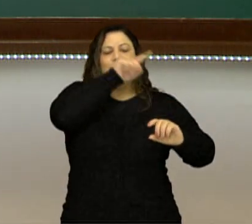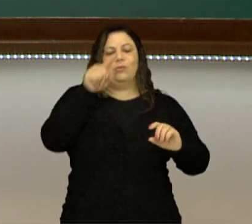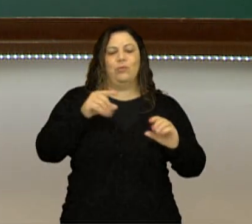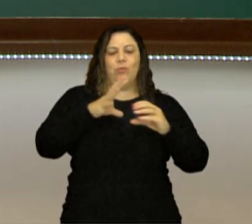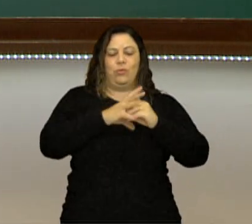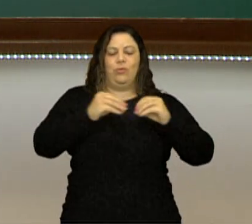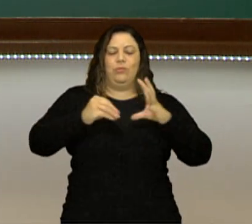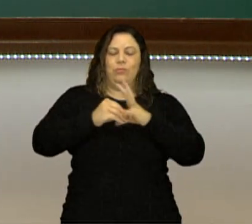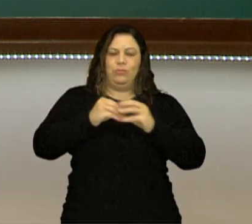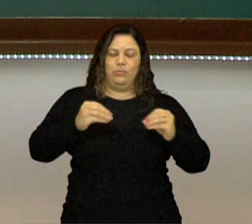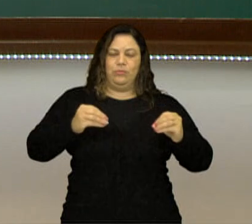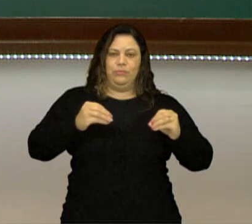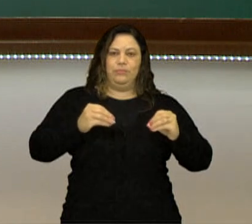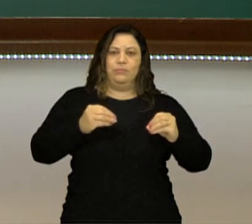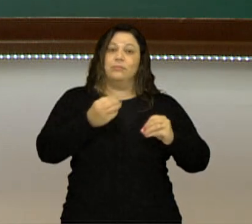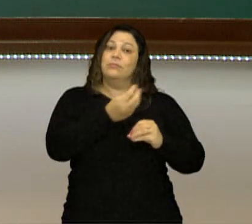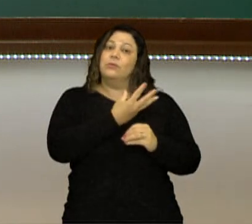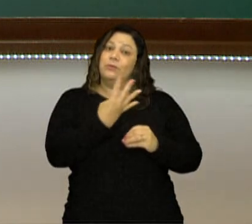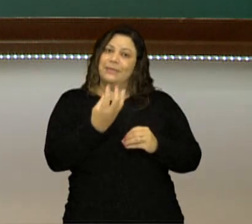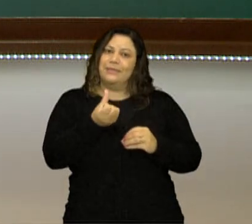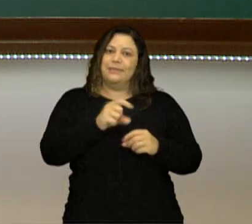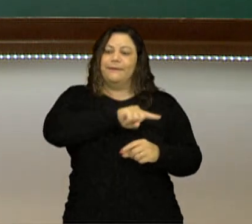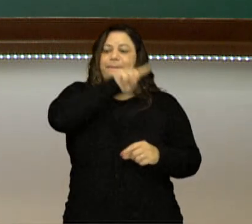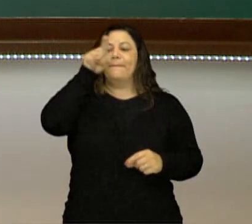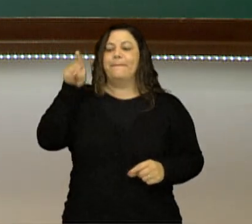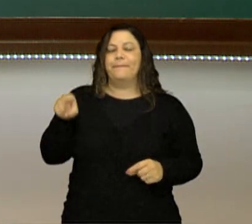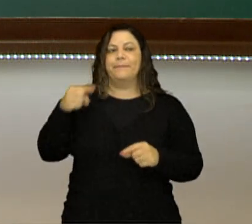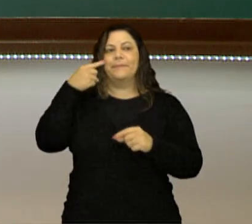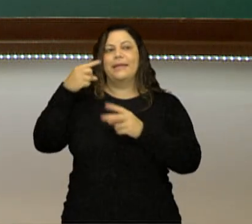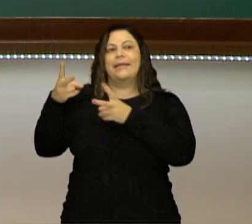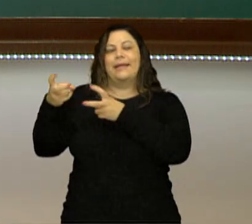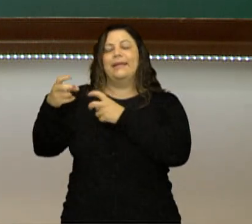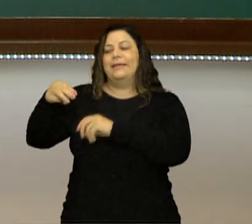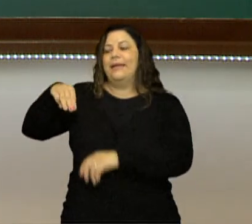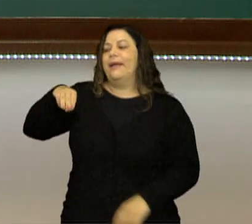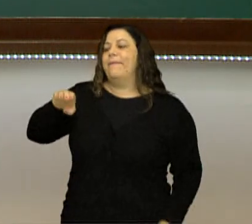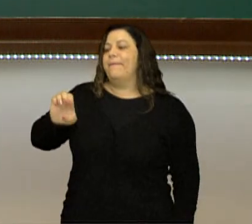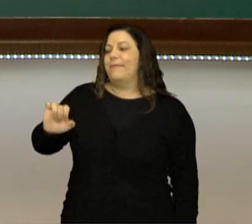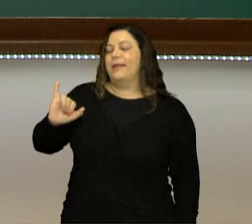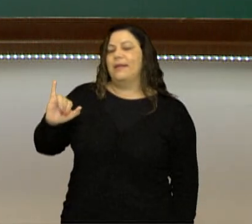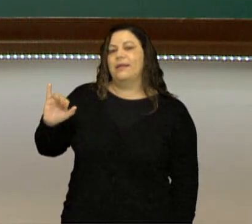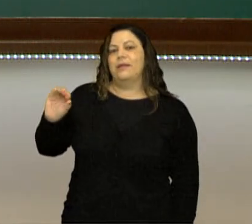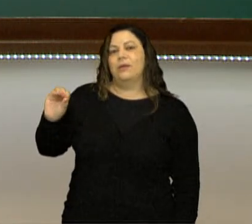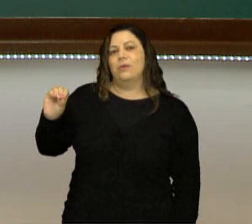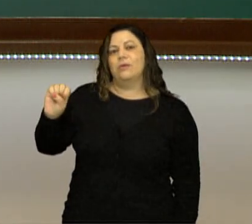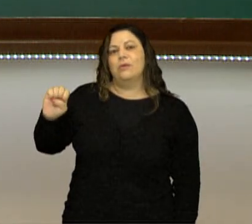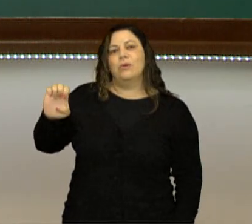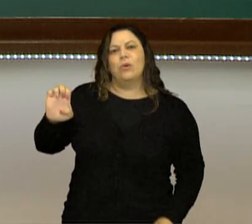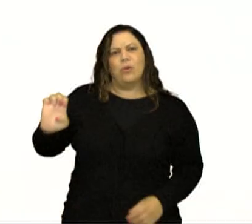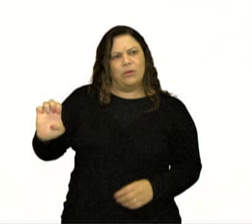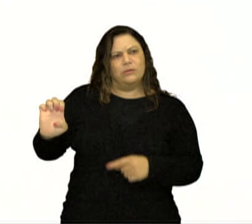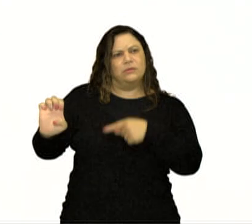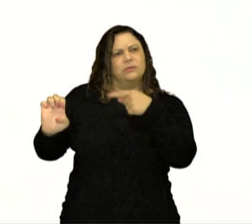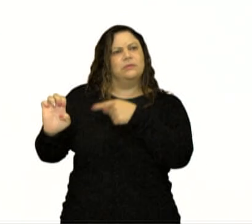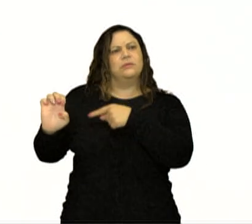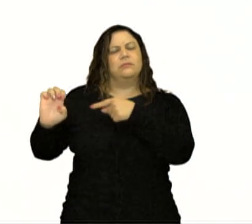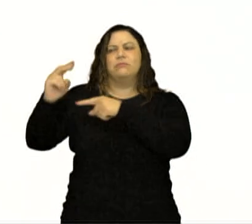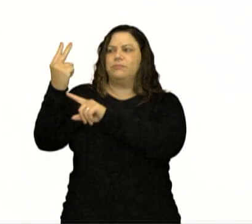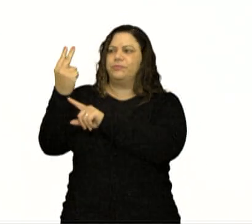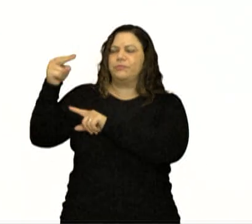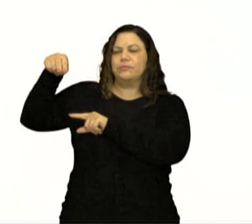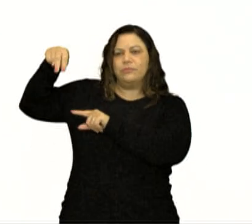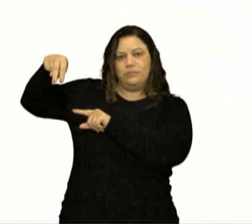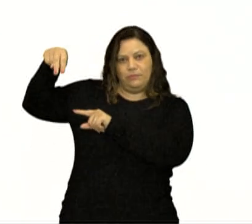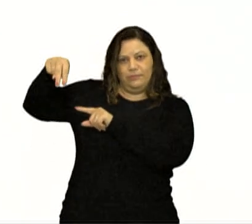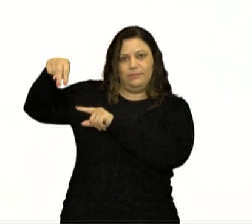também com 46. E a meiose, gente, está falando ali divisão reducional, mas veja, ela tem 2N num